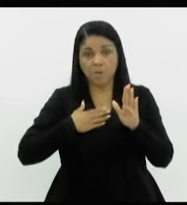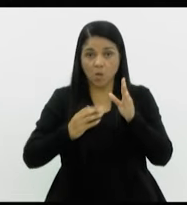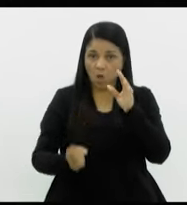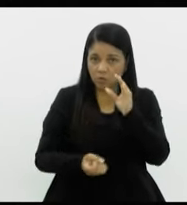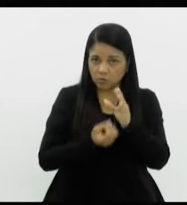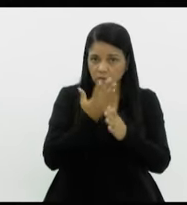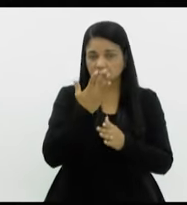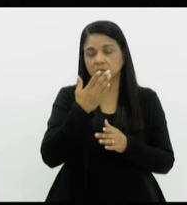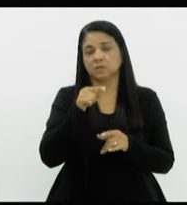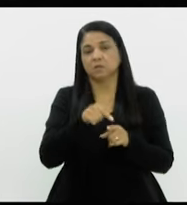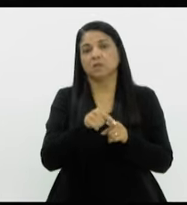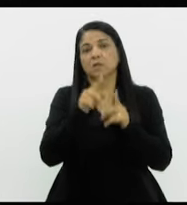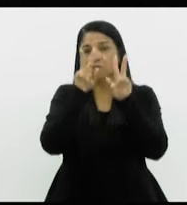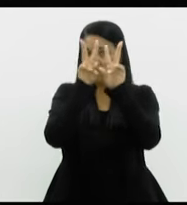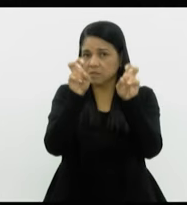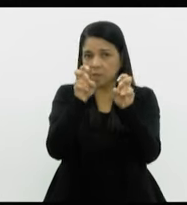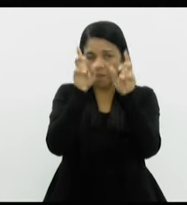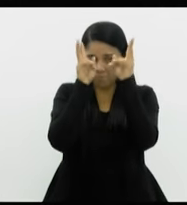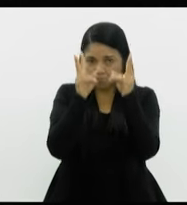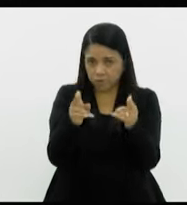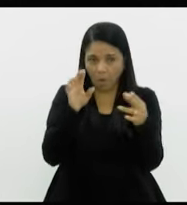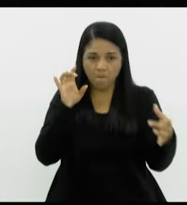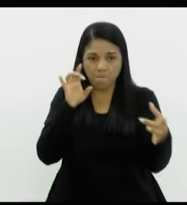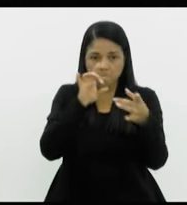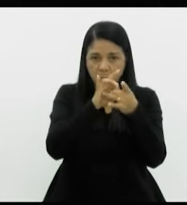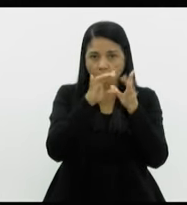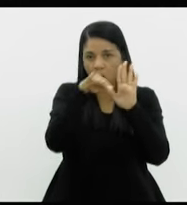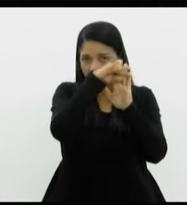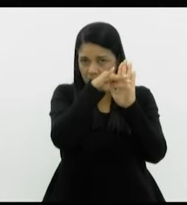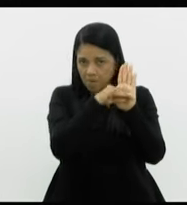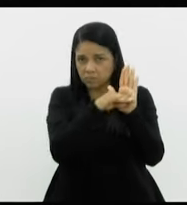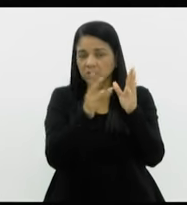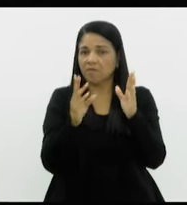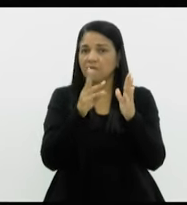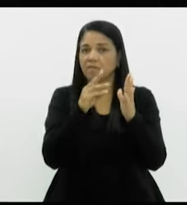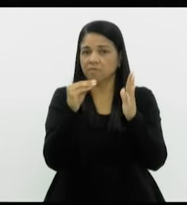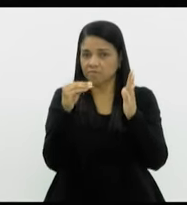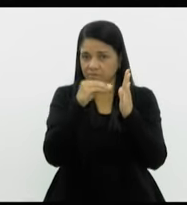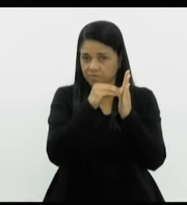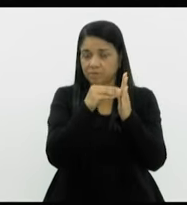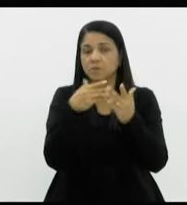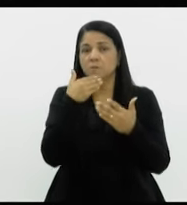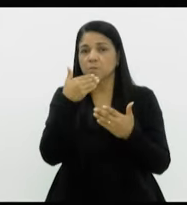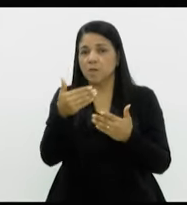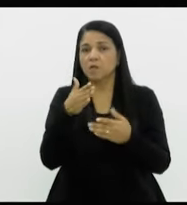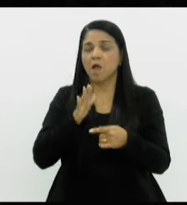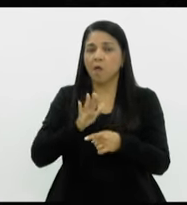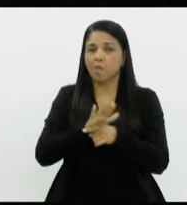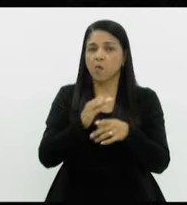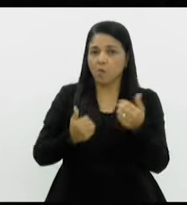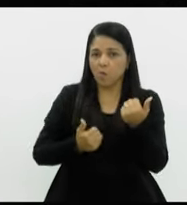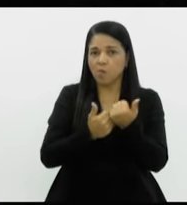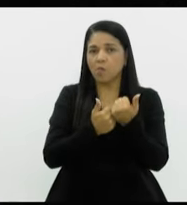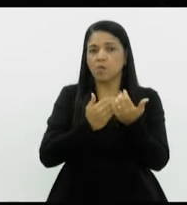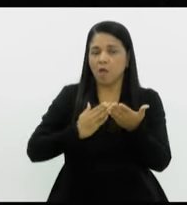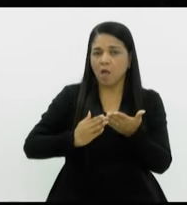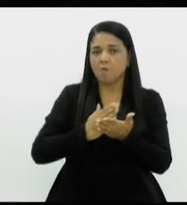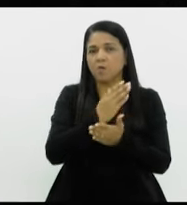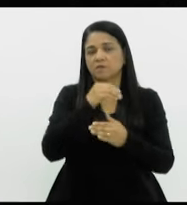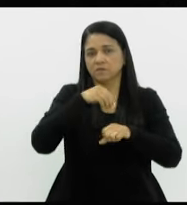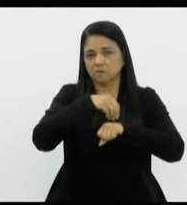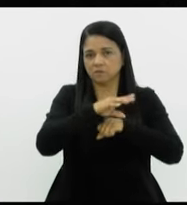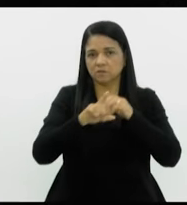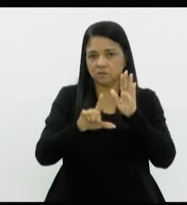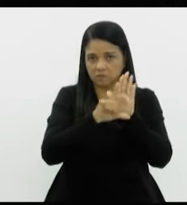do mesmo teor, que em breve estará em pauta, que eu peço a colaboração de vocês, que aprove essa indicação legislativa